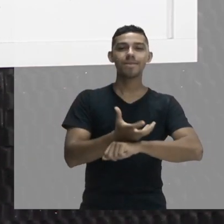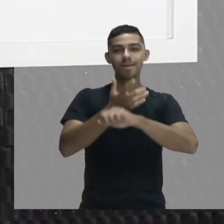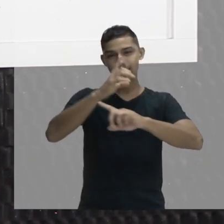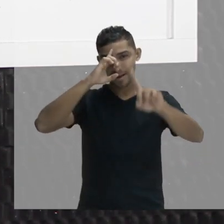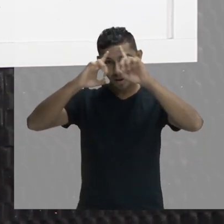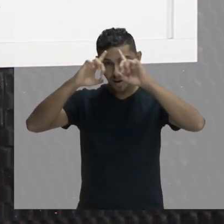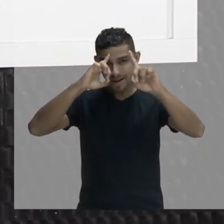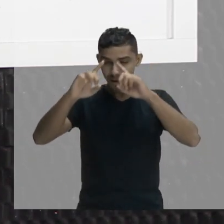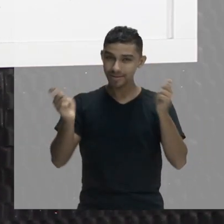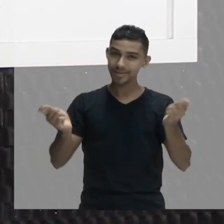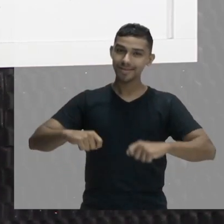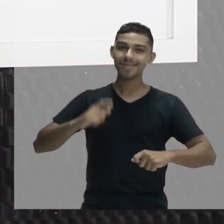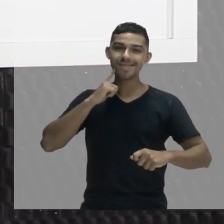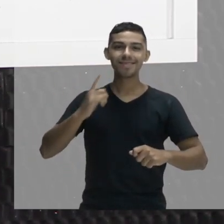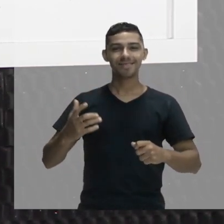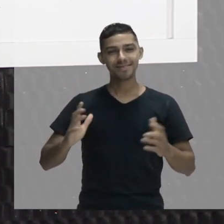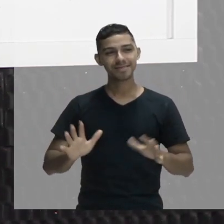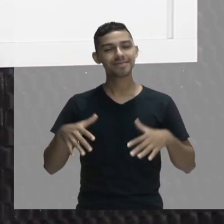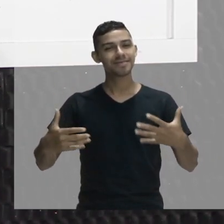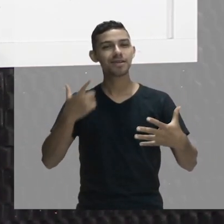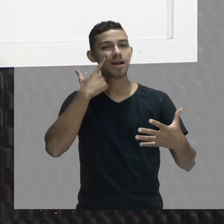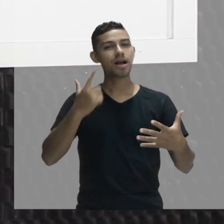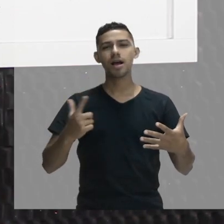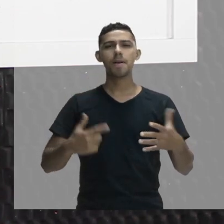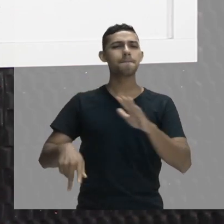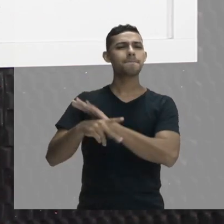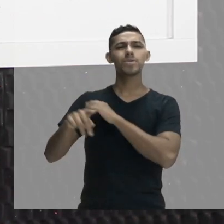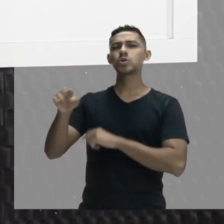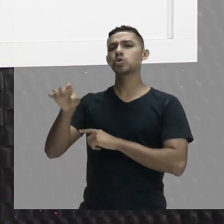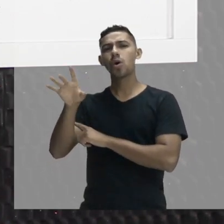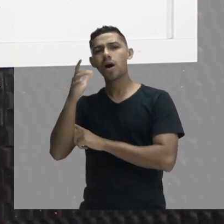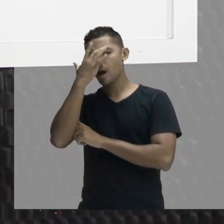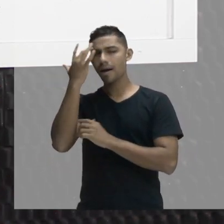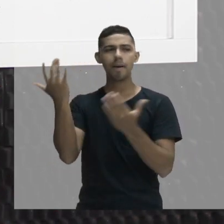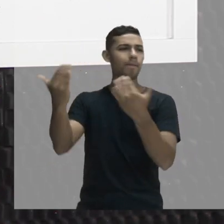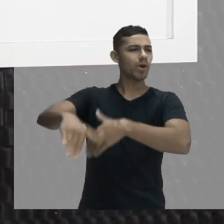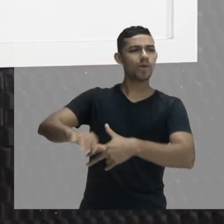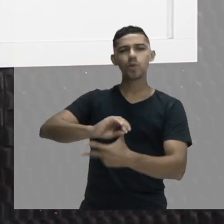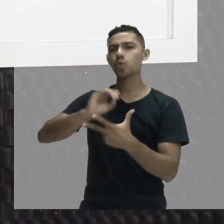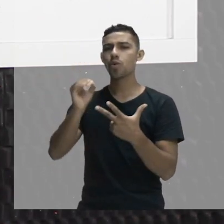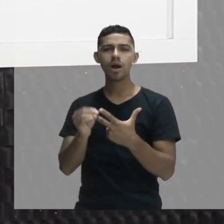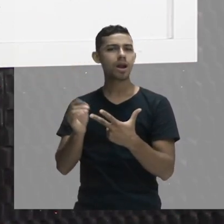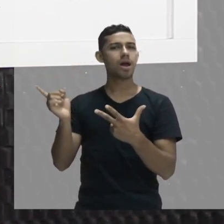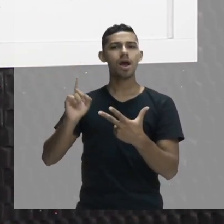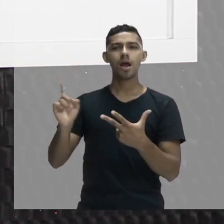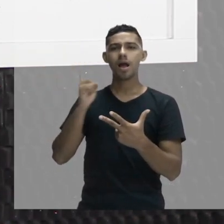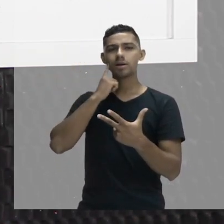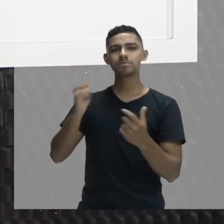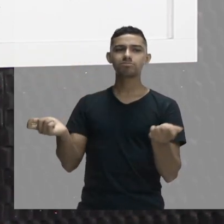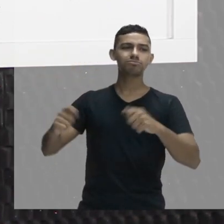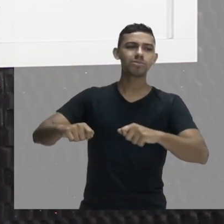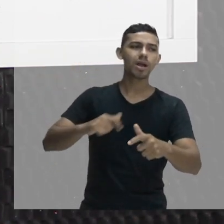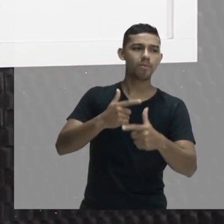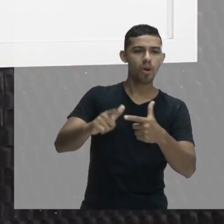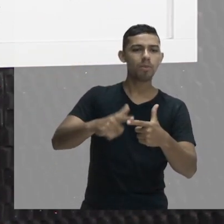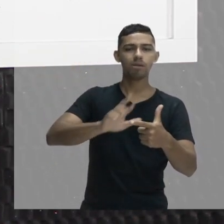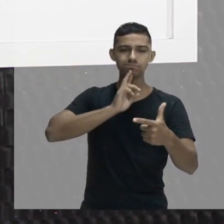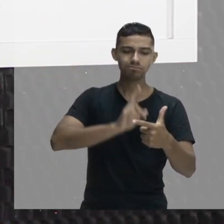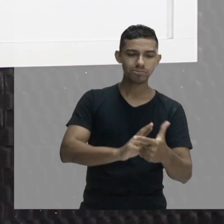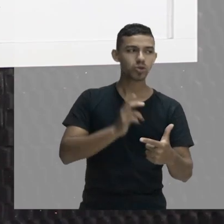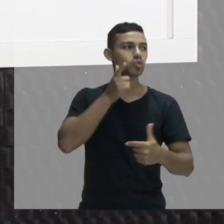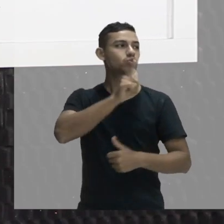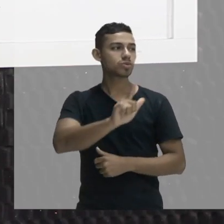nossa vida, está no nosso dia a dia, tá? Matemática não vai servir só para você fazer uma prova de Enem, ele vai servir para resolver os seus problemas do dia a